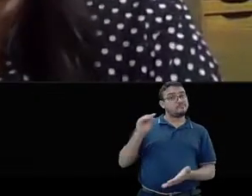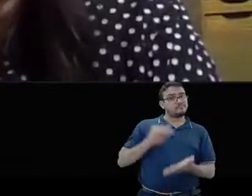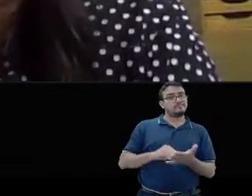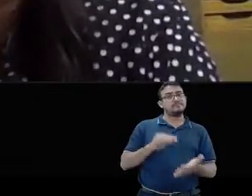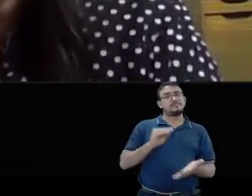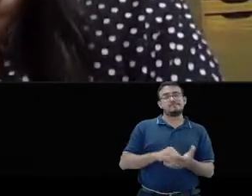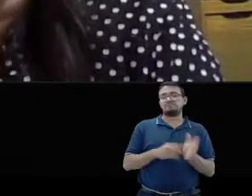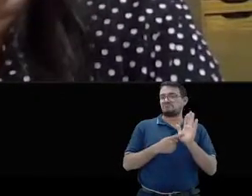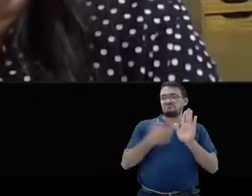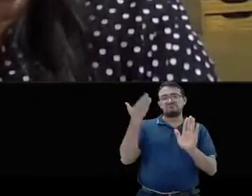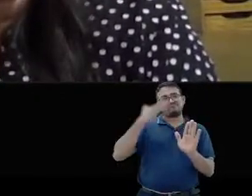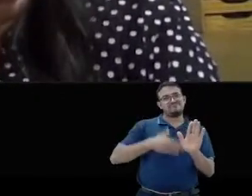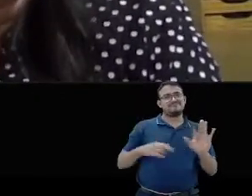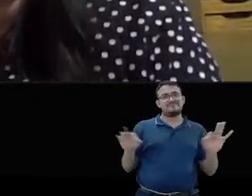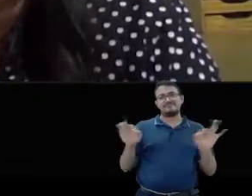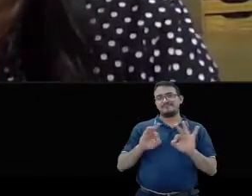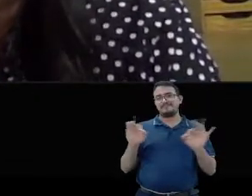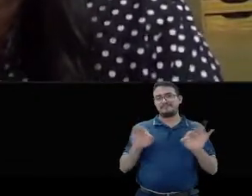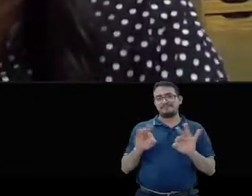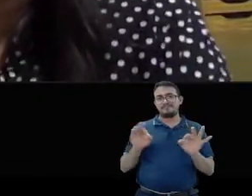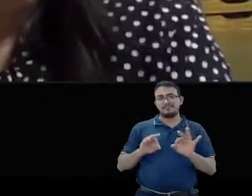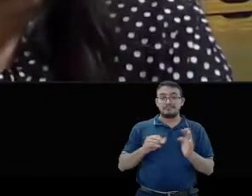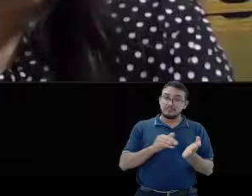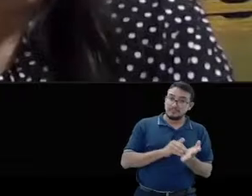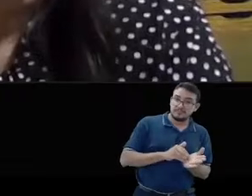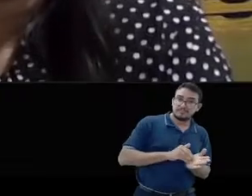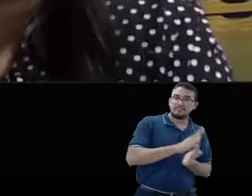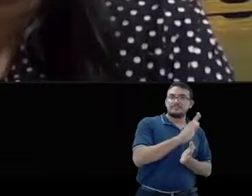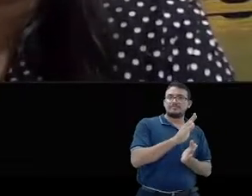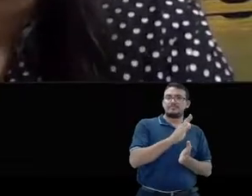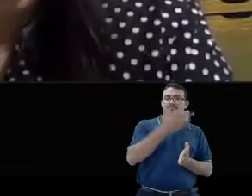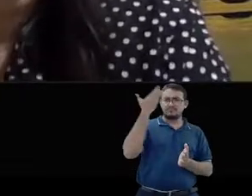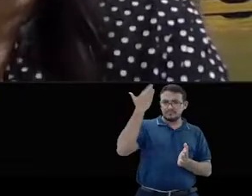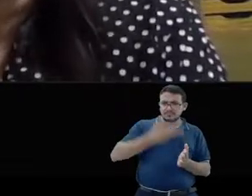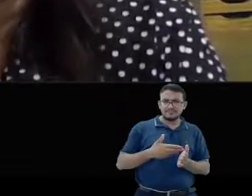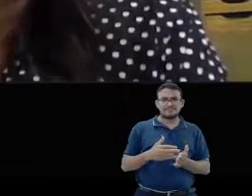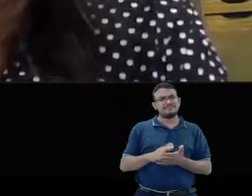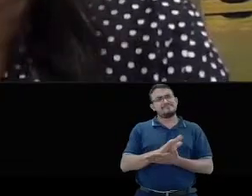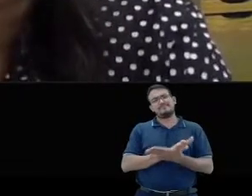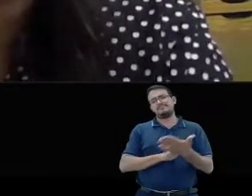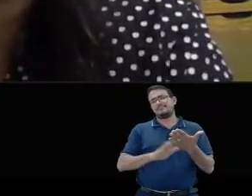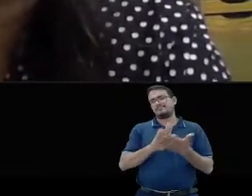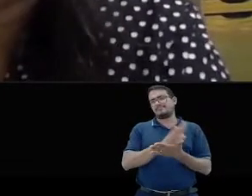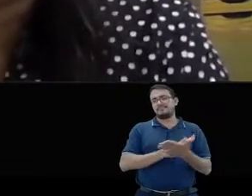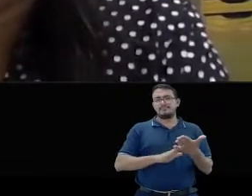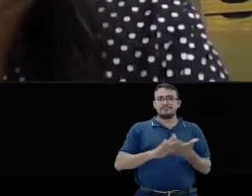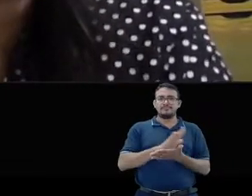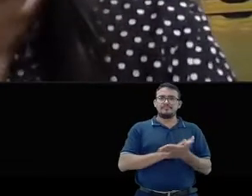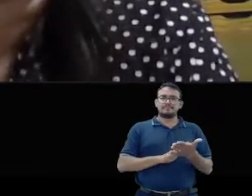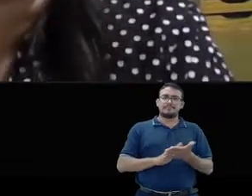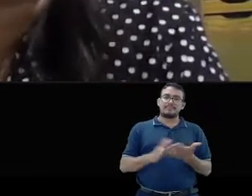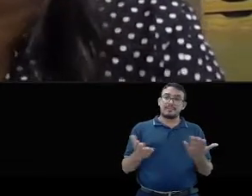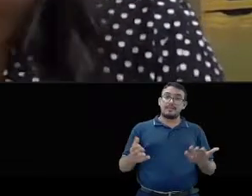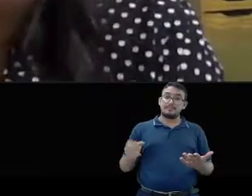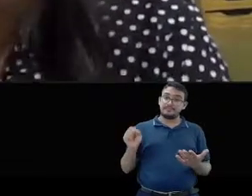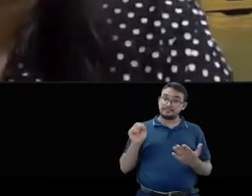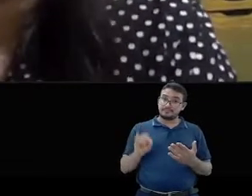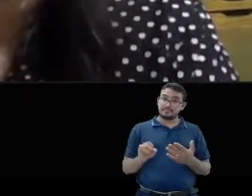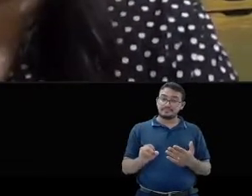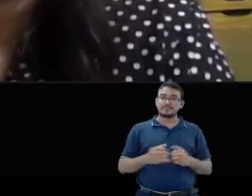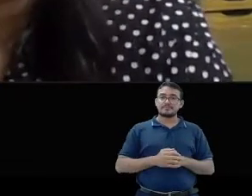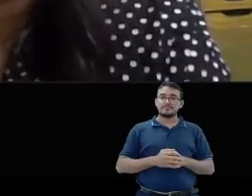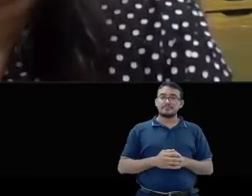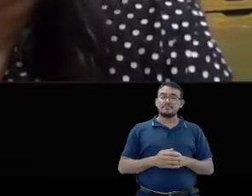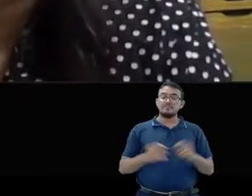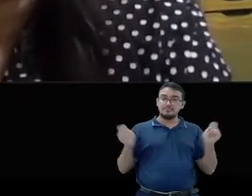conseguiu comprovar ter sido demitida. Então, ainda que nós conseguíssemos ultrapassar a premissa de